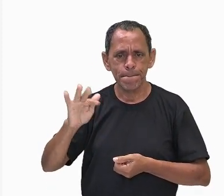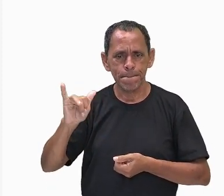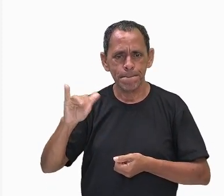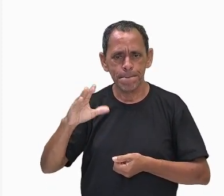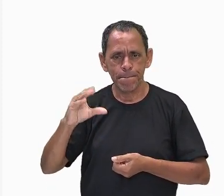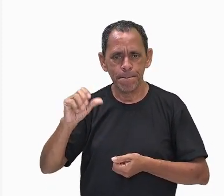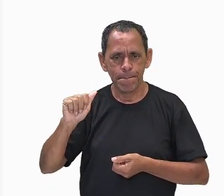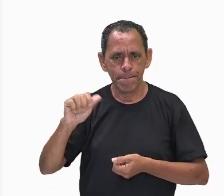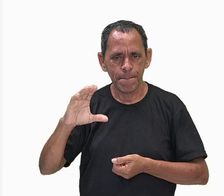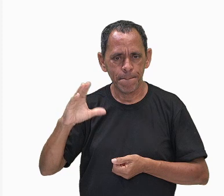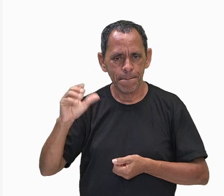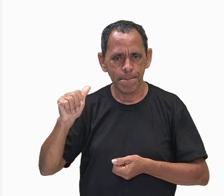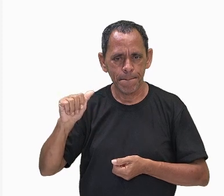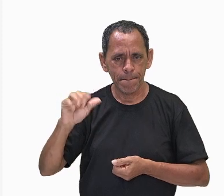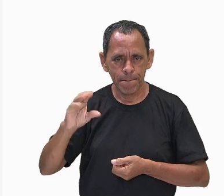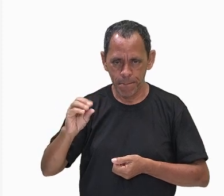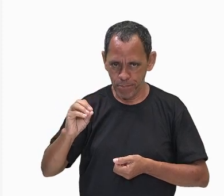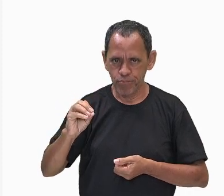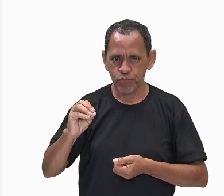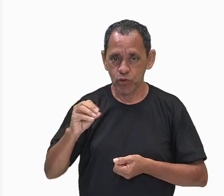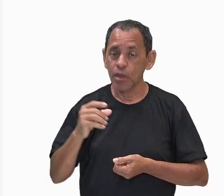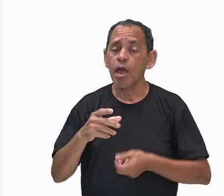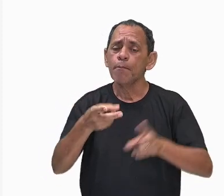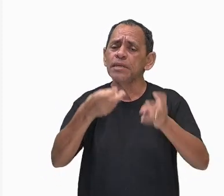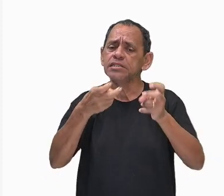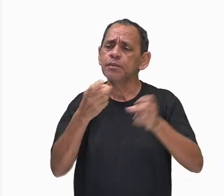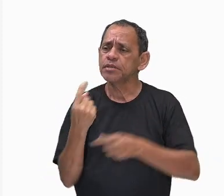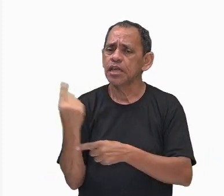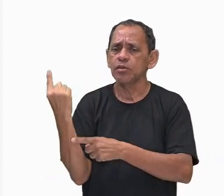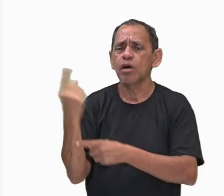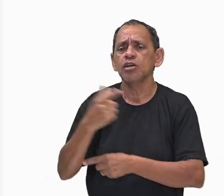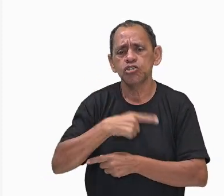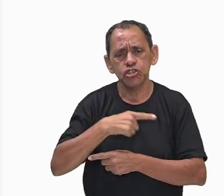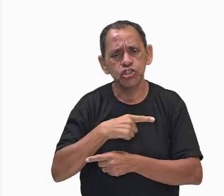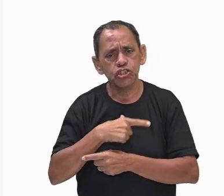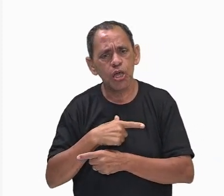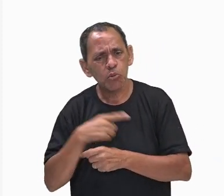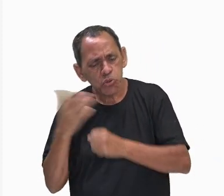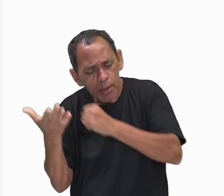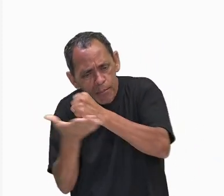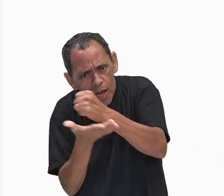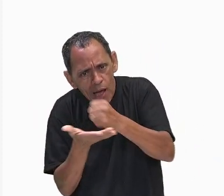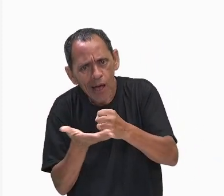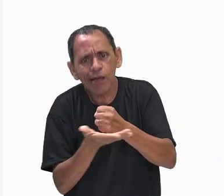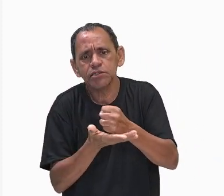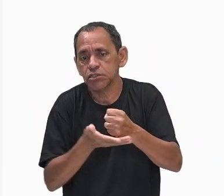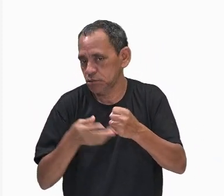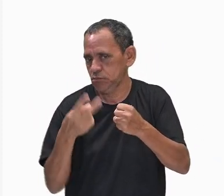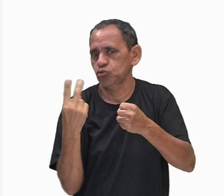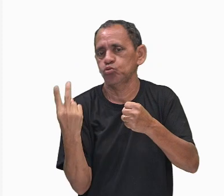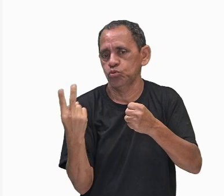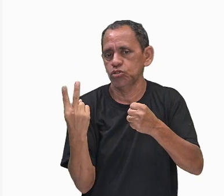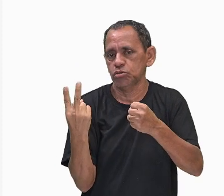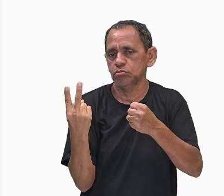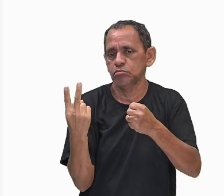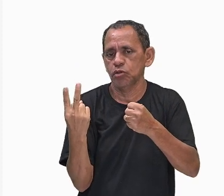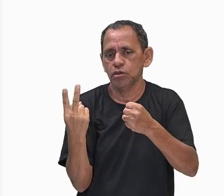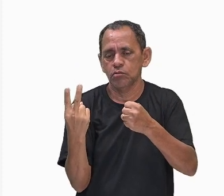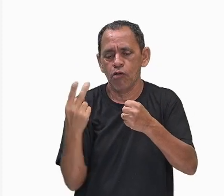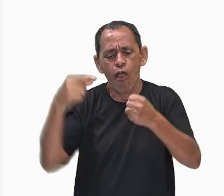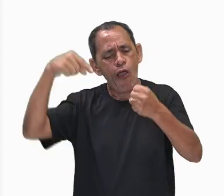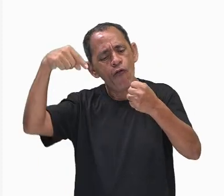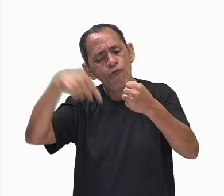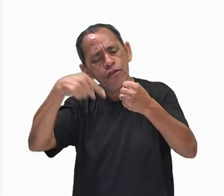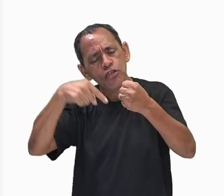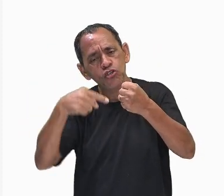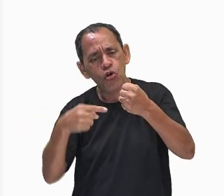traduzindo aí que nós temos a nossa imagem, né? Nós temos, basicamente, duas bases, tá? A base inferior